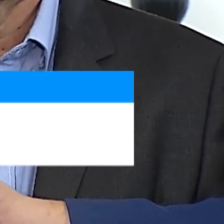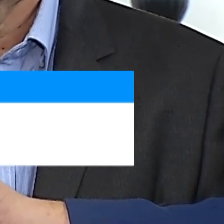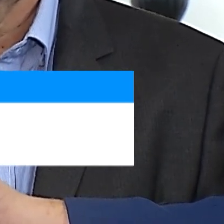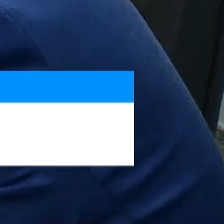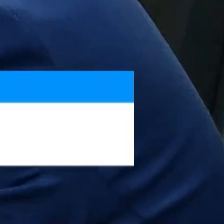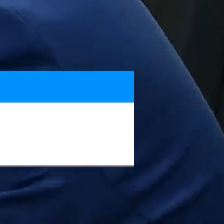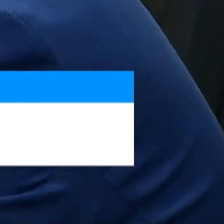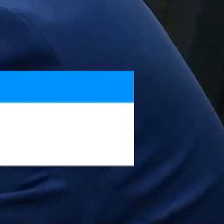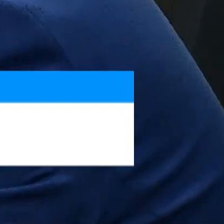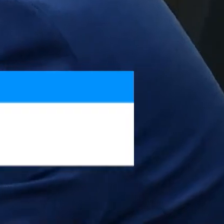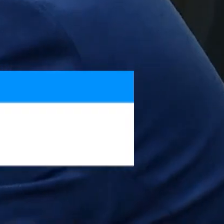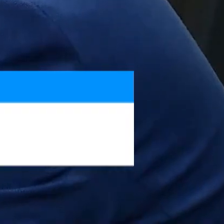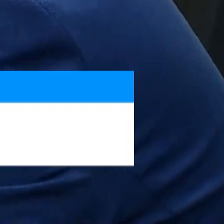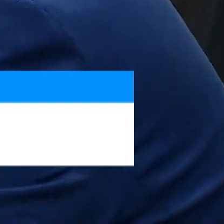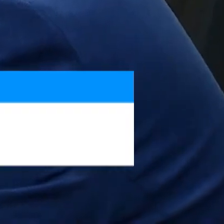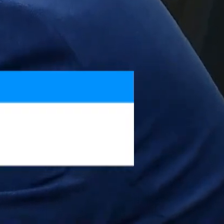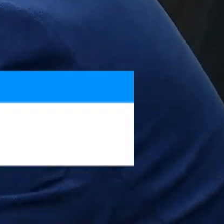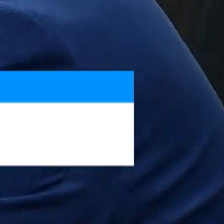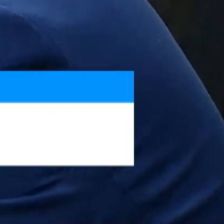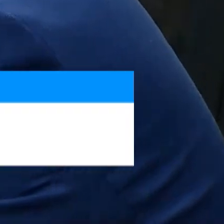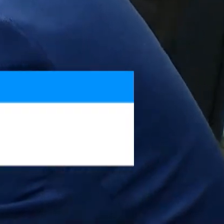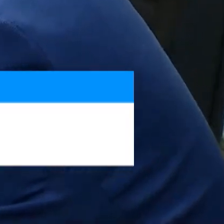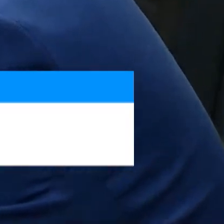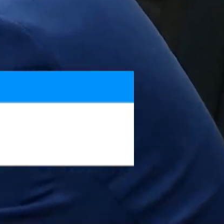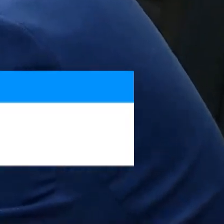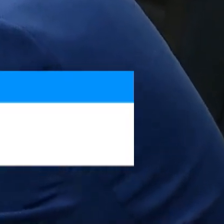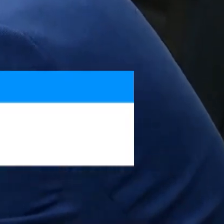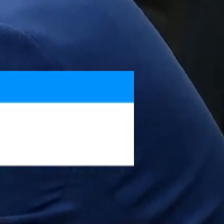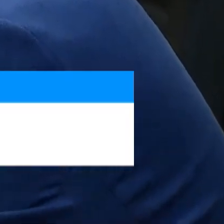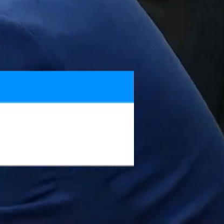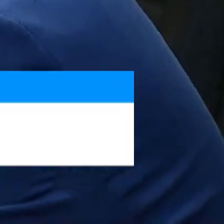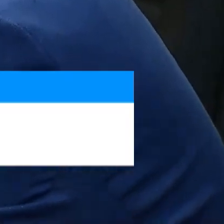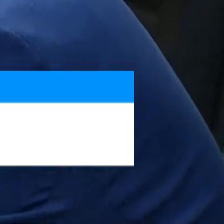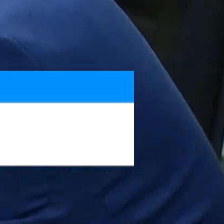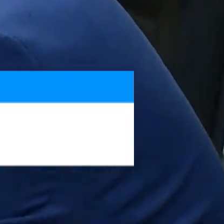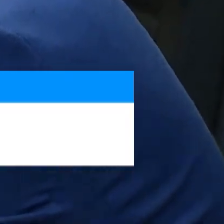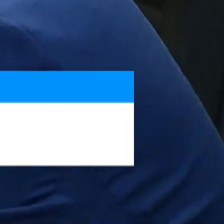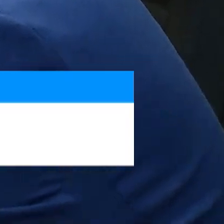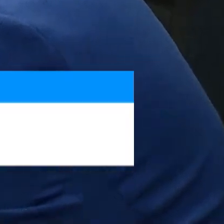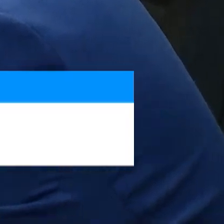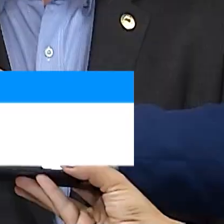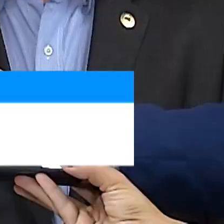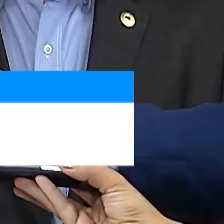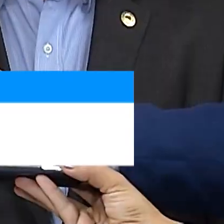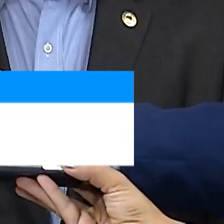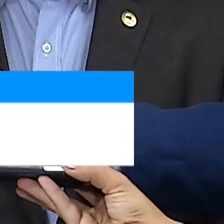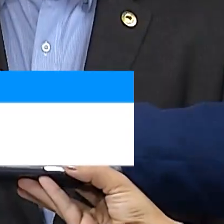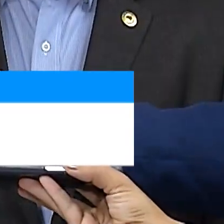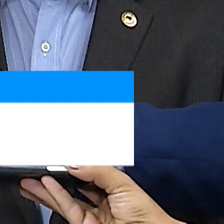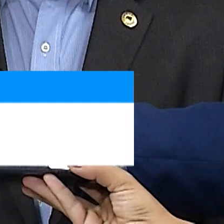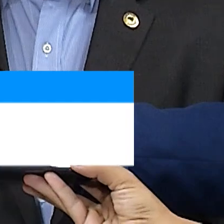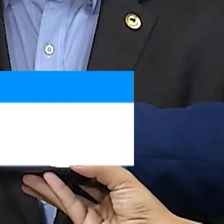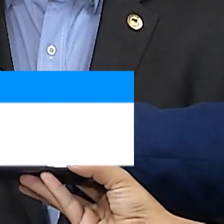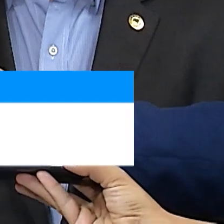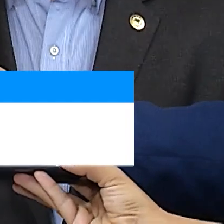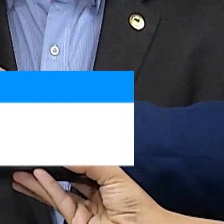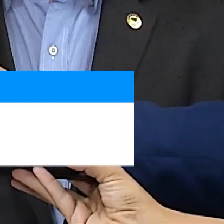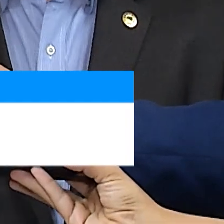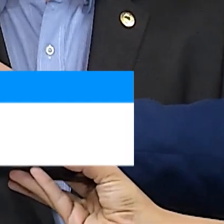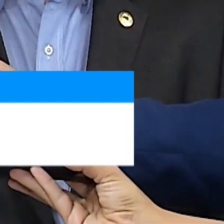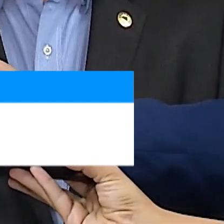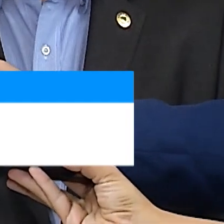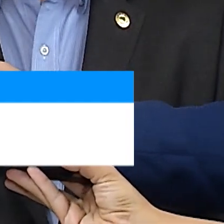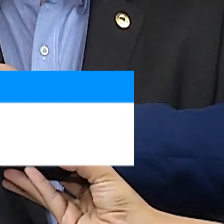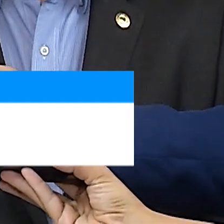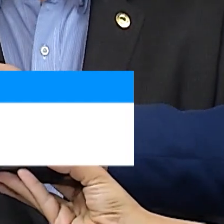Assembleia Legislativa. Na transição, a gente deve enviar para cá um projeto o mais breve possível, com a reestruturação que a